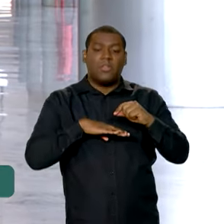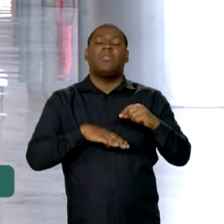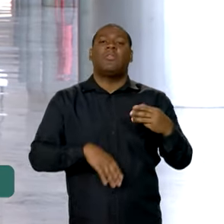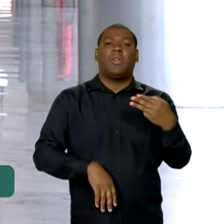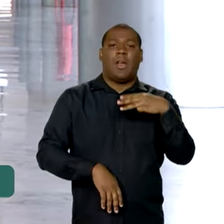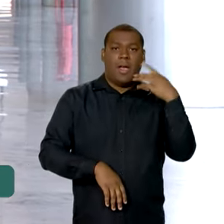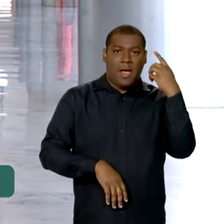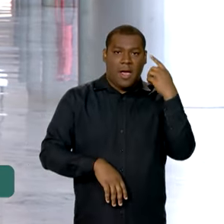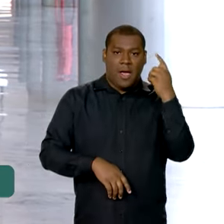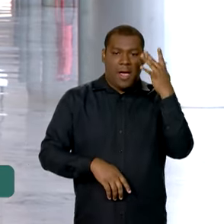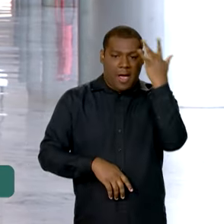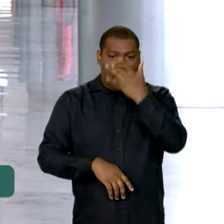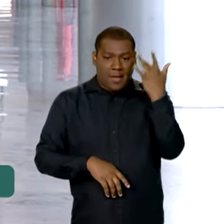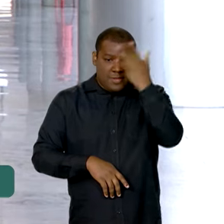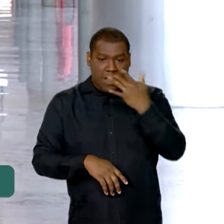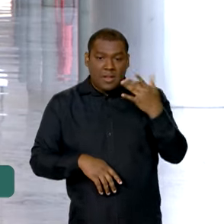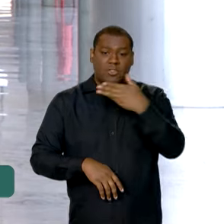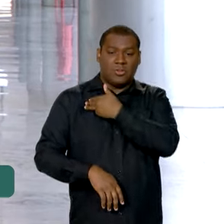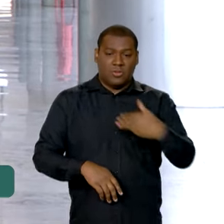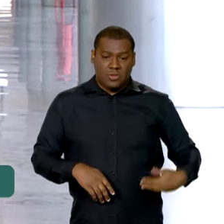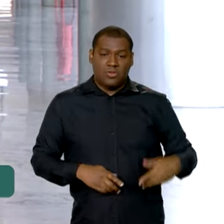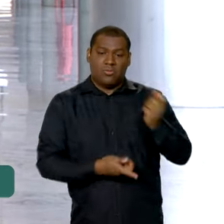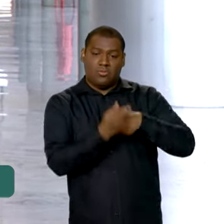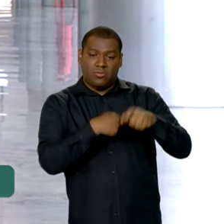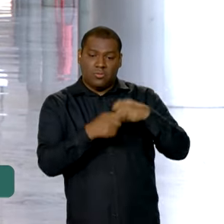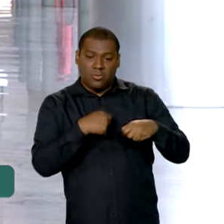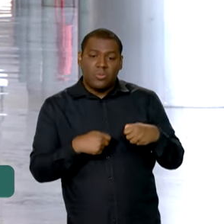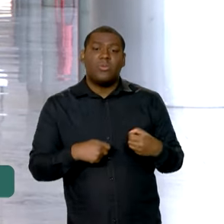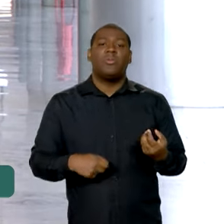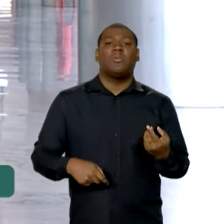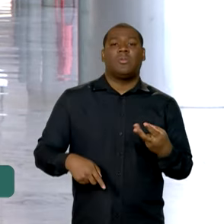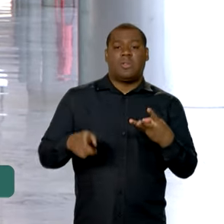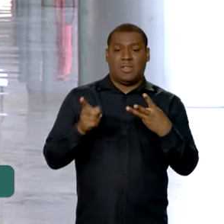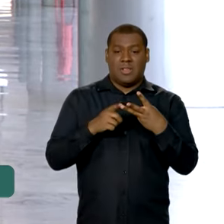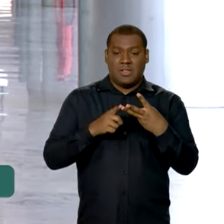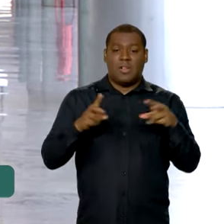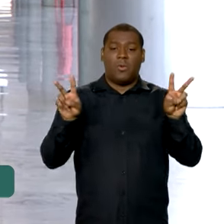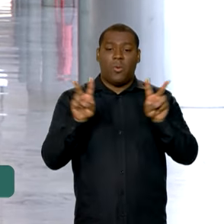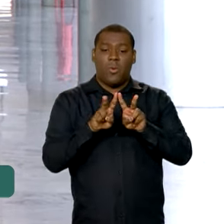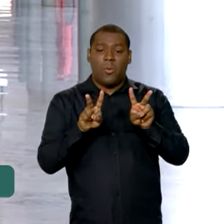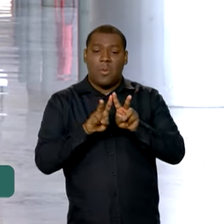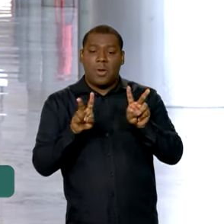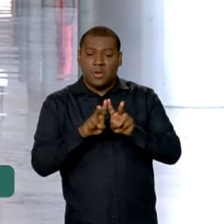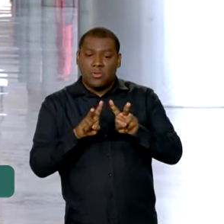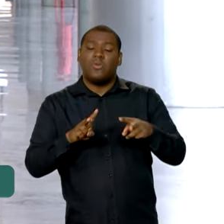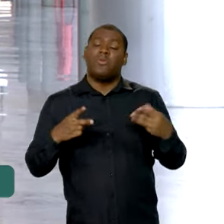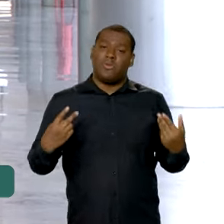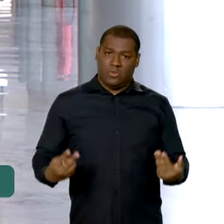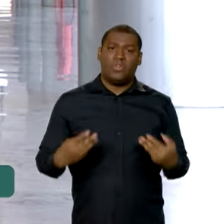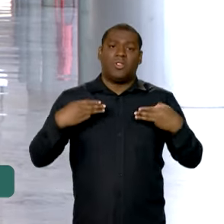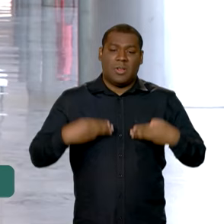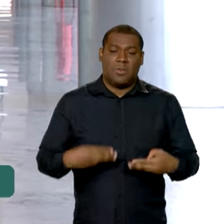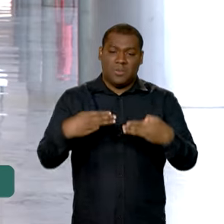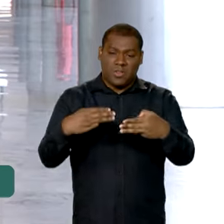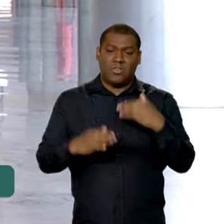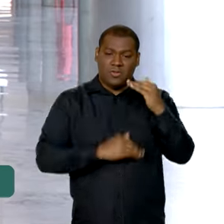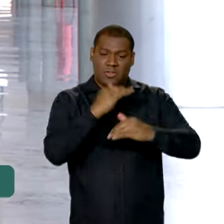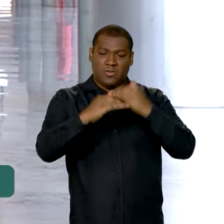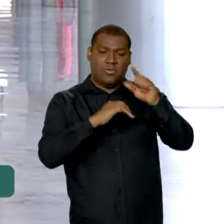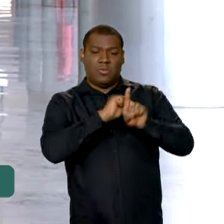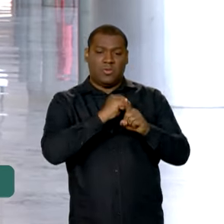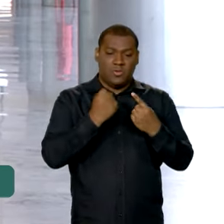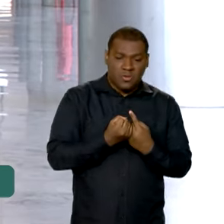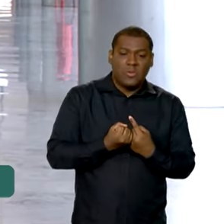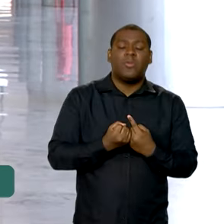da Fazenda, Wellington Dias, do Ministério do Desenvolvimento e Assistência Social, Família e Combate à Fome, e o ministro